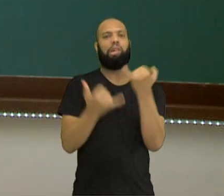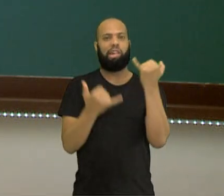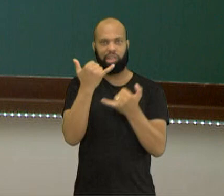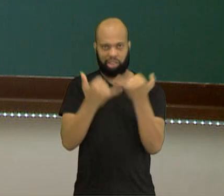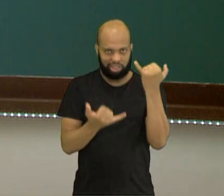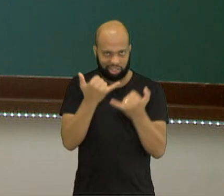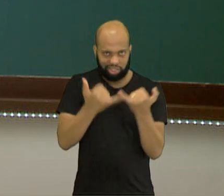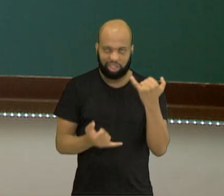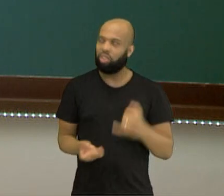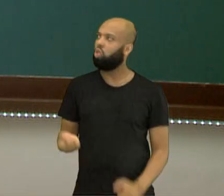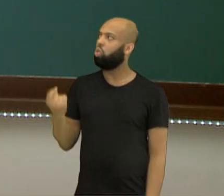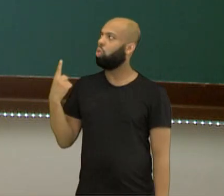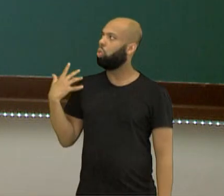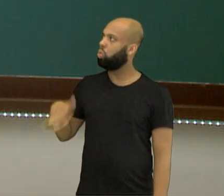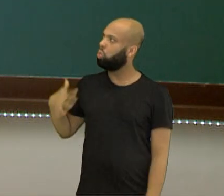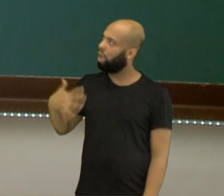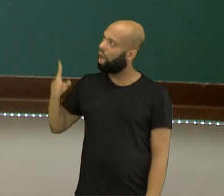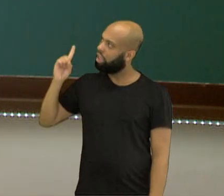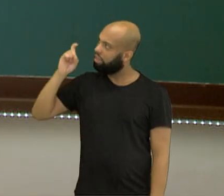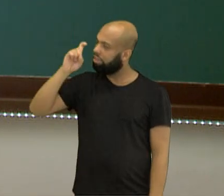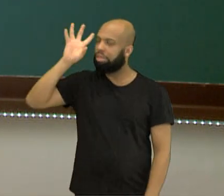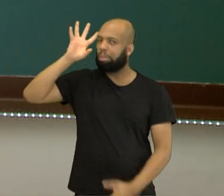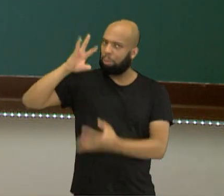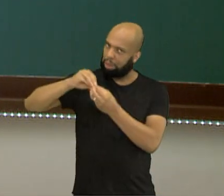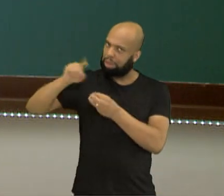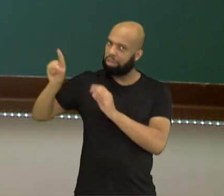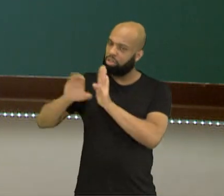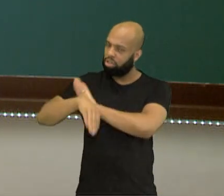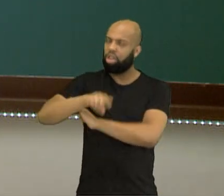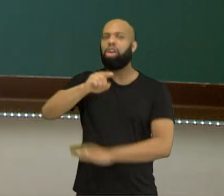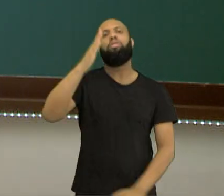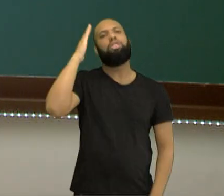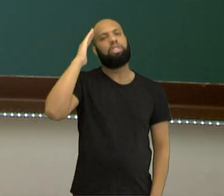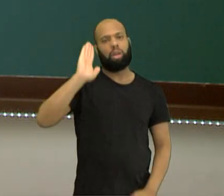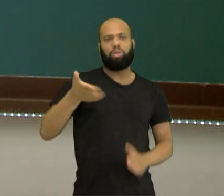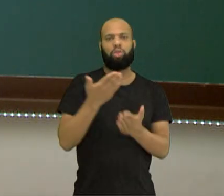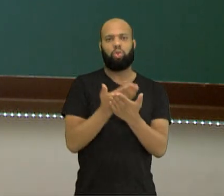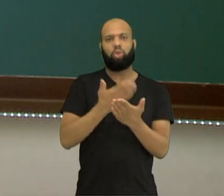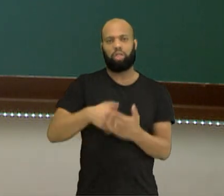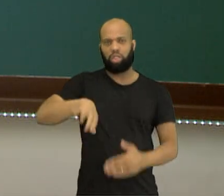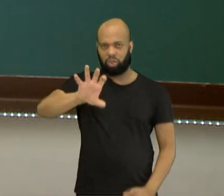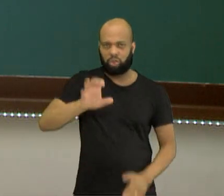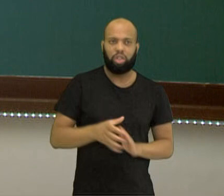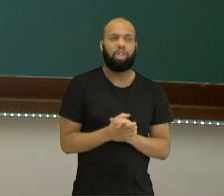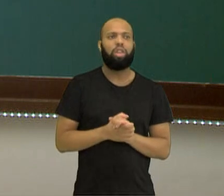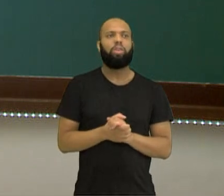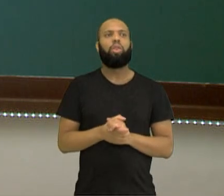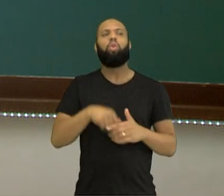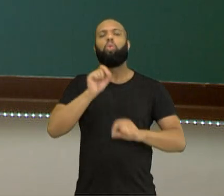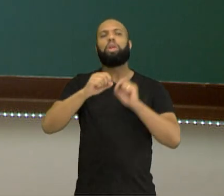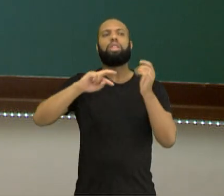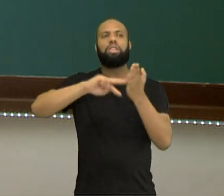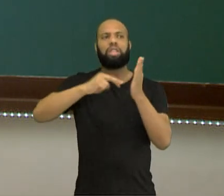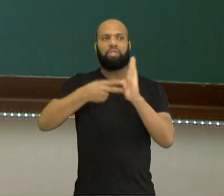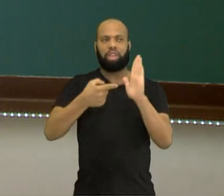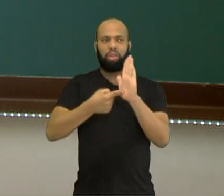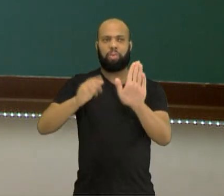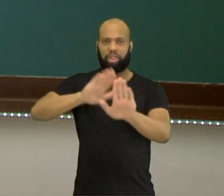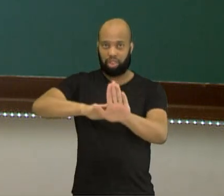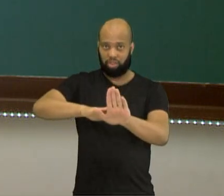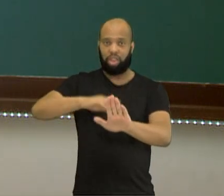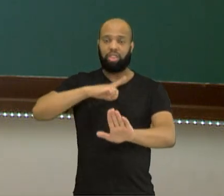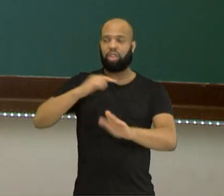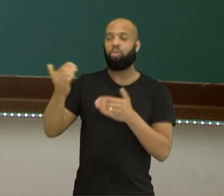Professor, está escrevendo difícil? É nada, você sabe, já estudou isso? Vejam, o que é metáfora? É fazer